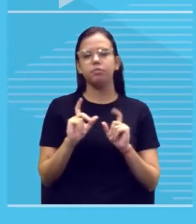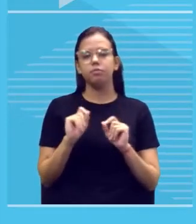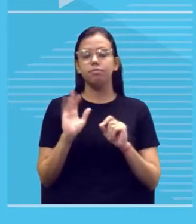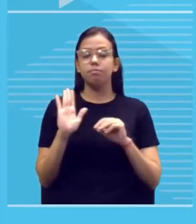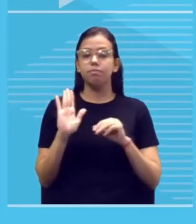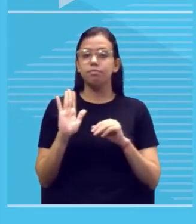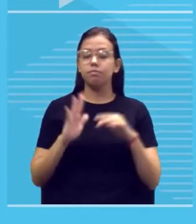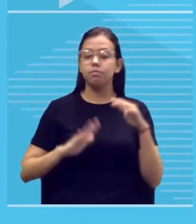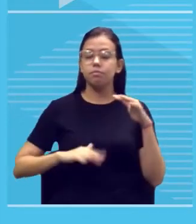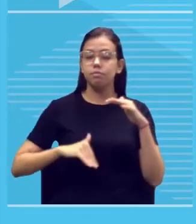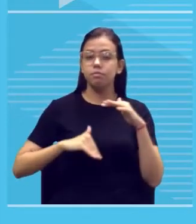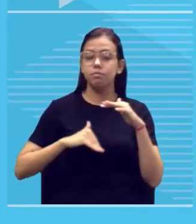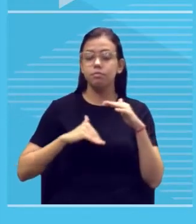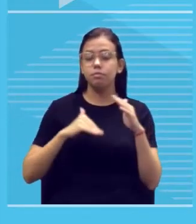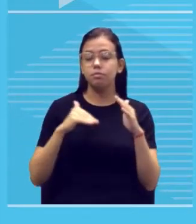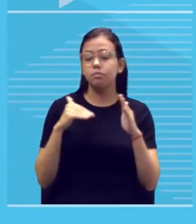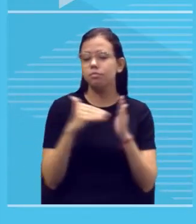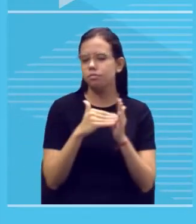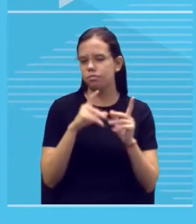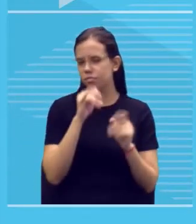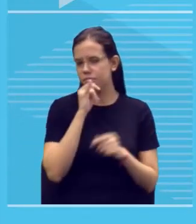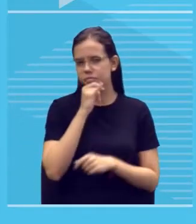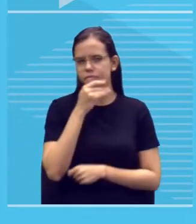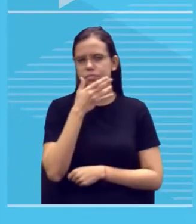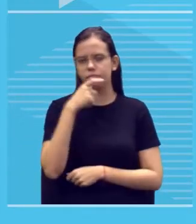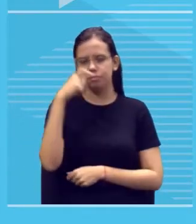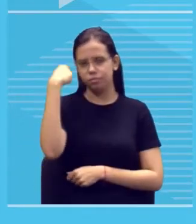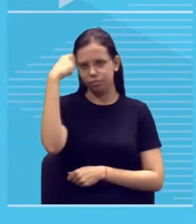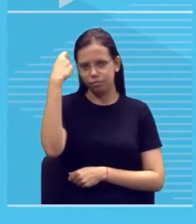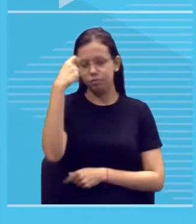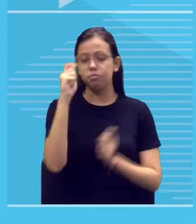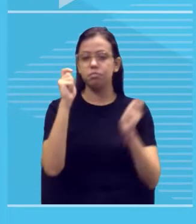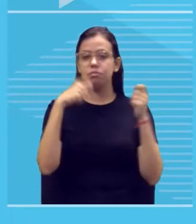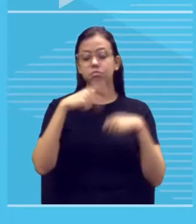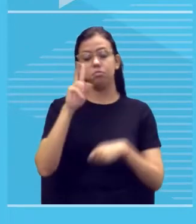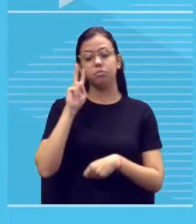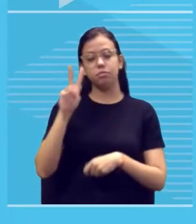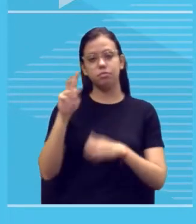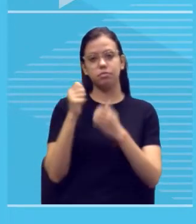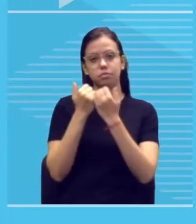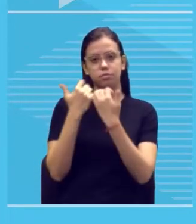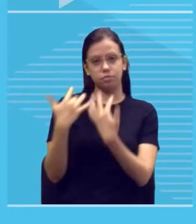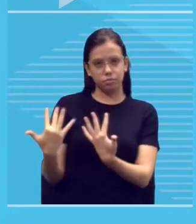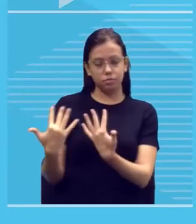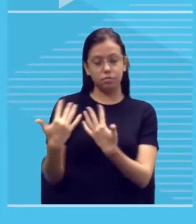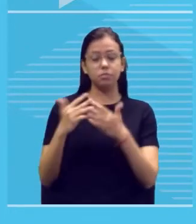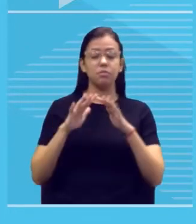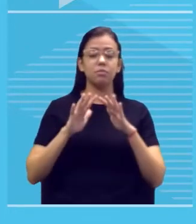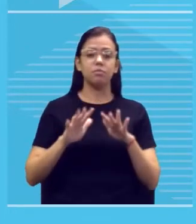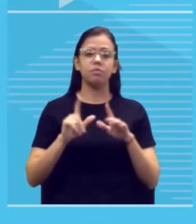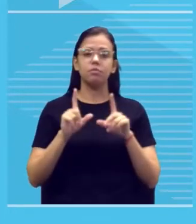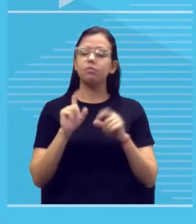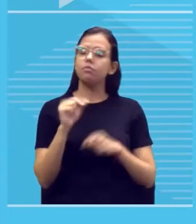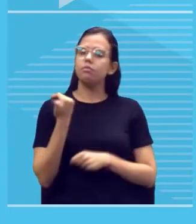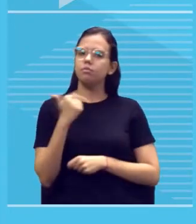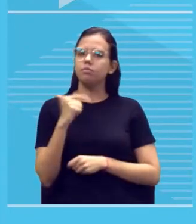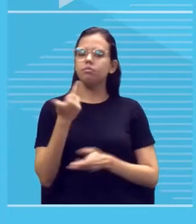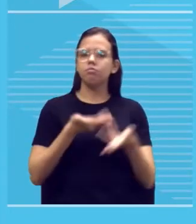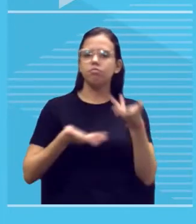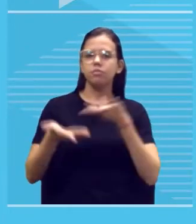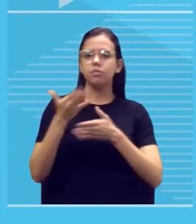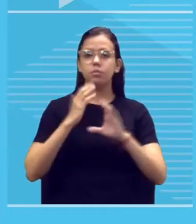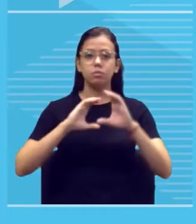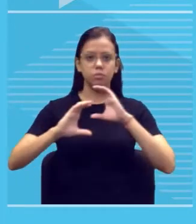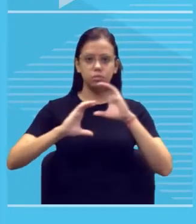máximo o intérprete no palco né olhava para plateia mas sem estabelecer uma